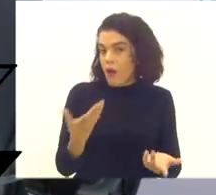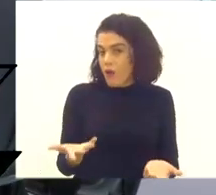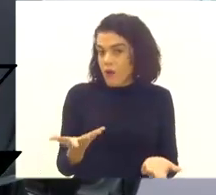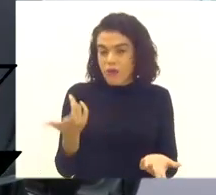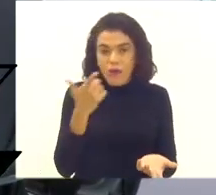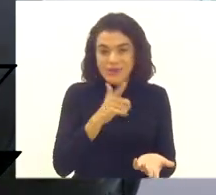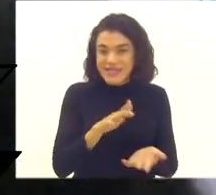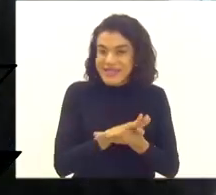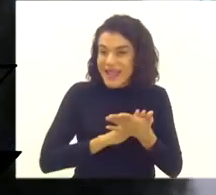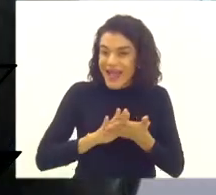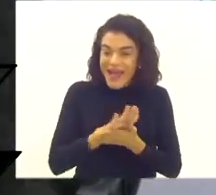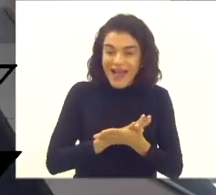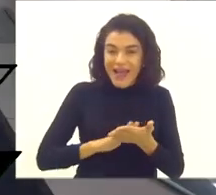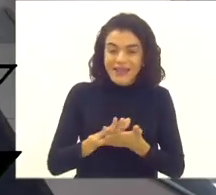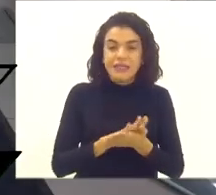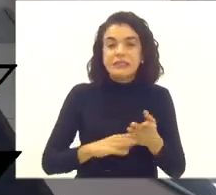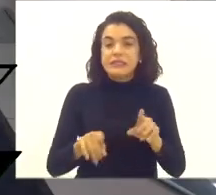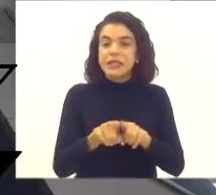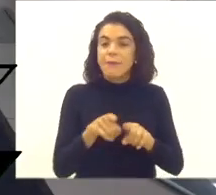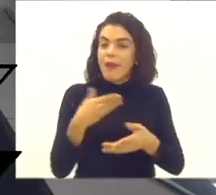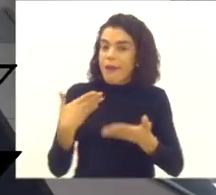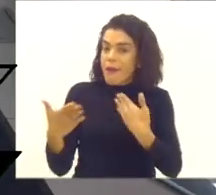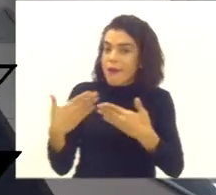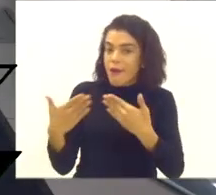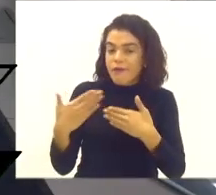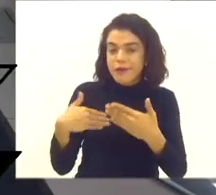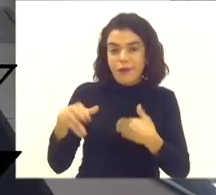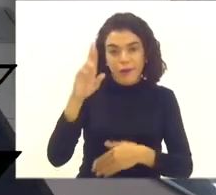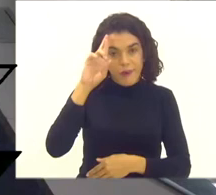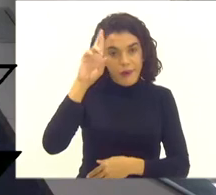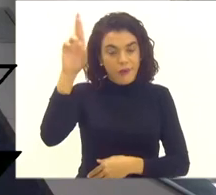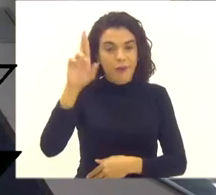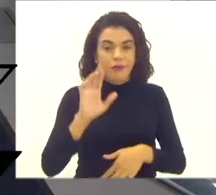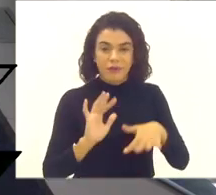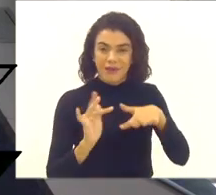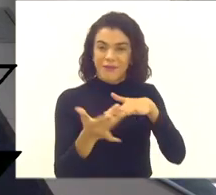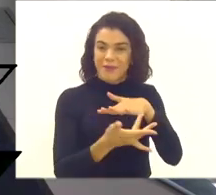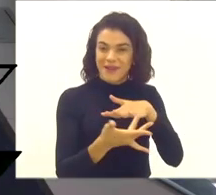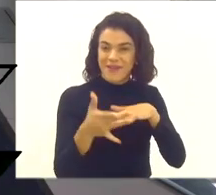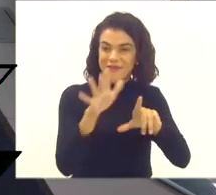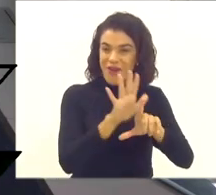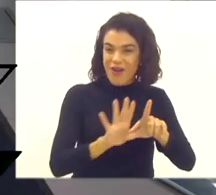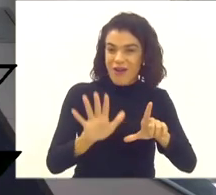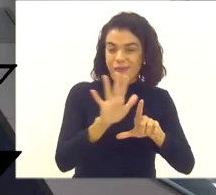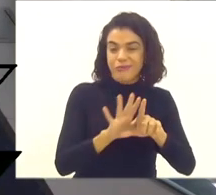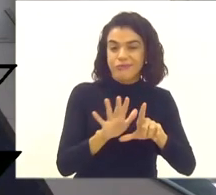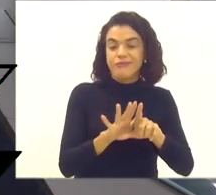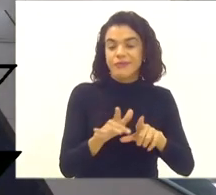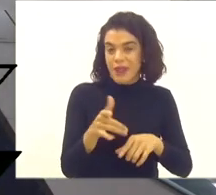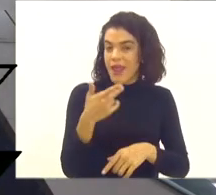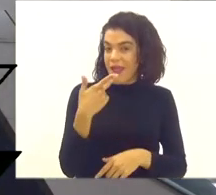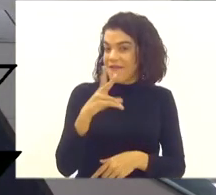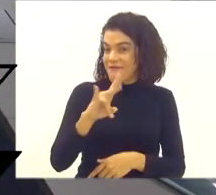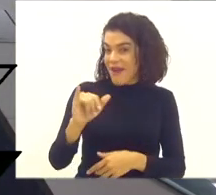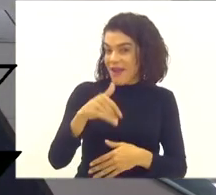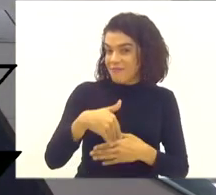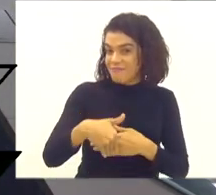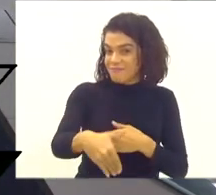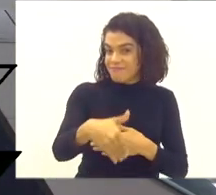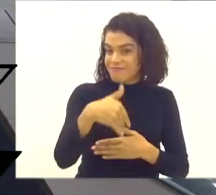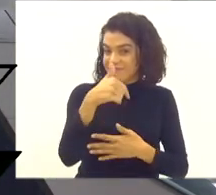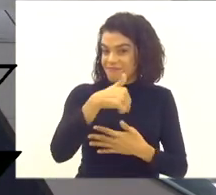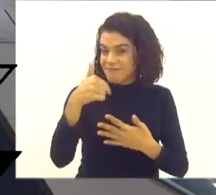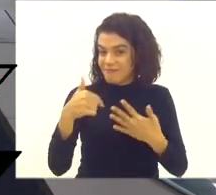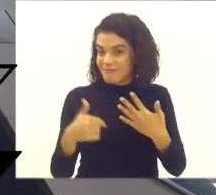articulação com o provedor também é muito ruim plataformas né Eu acho que isso é uma coisa que eu vou falar um pouquinho